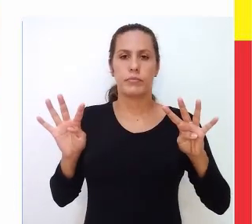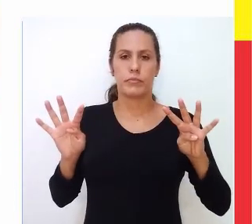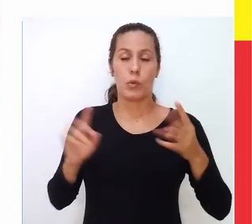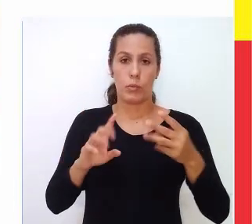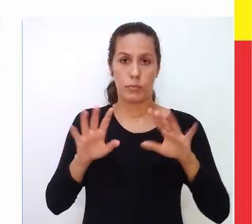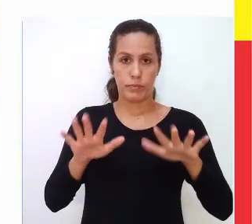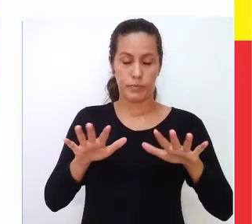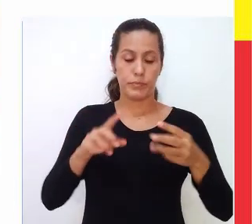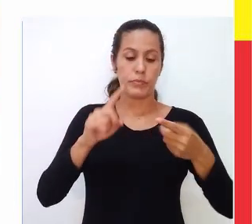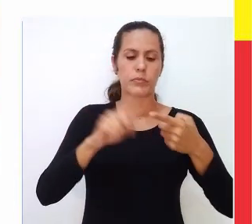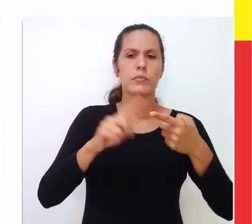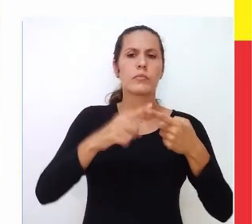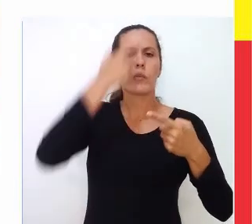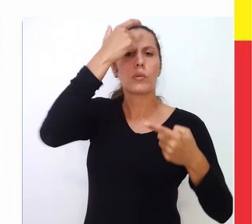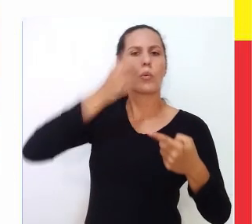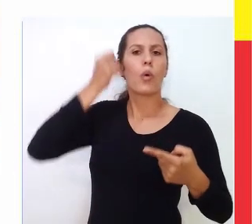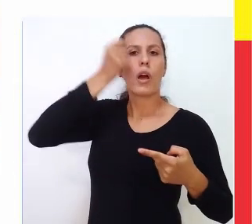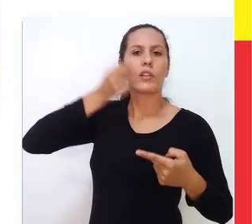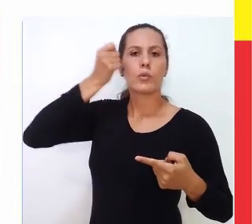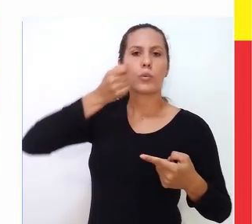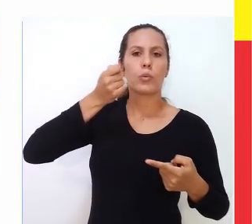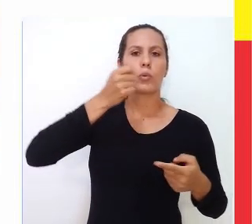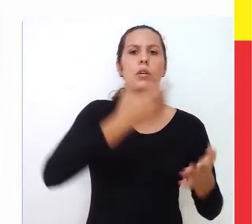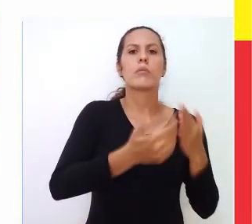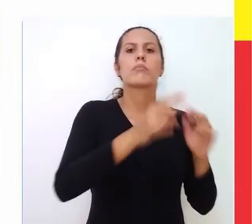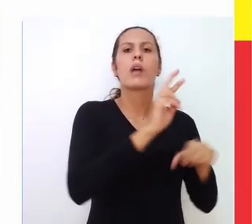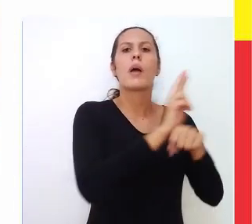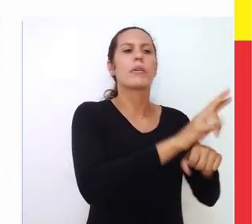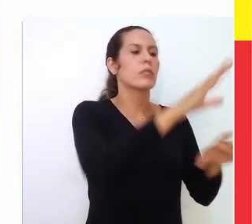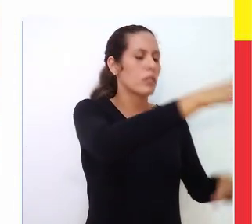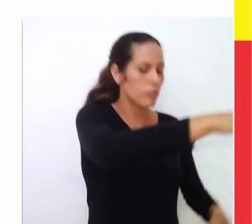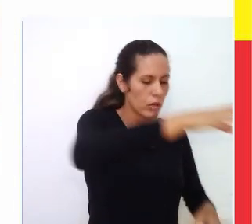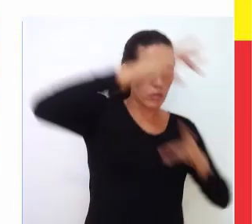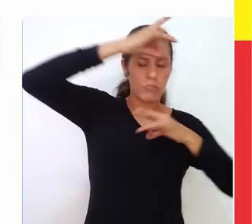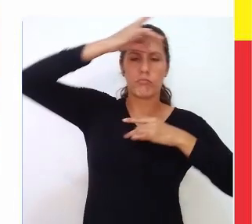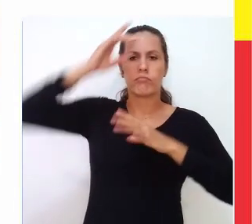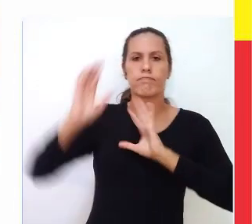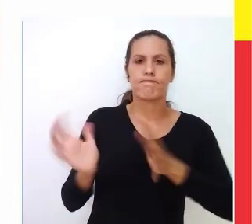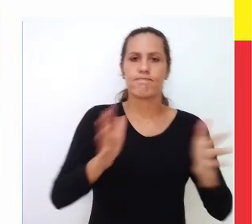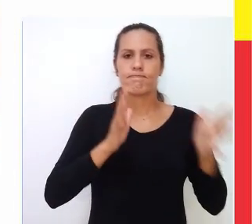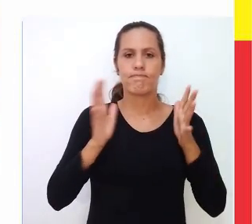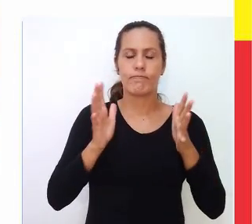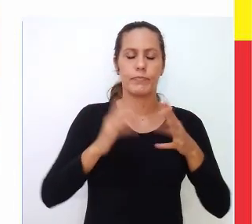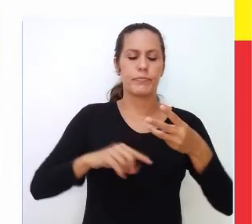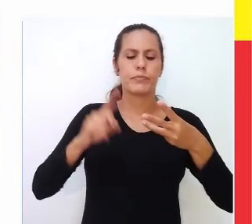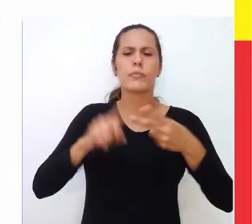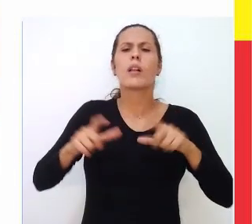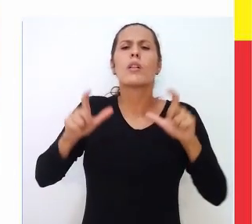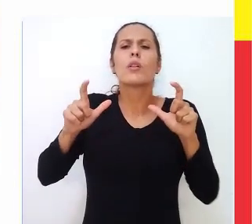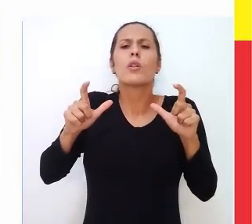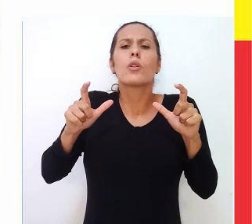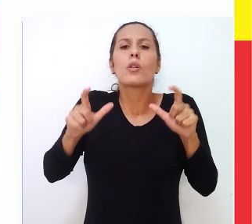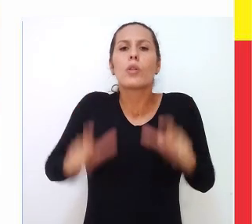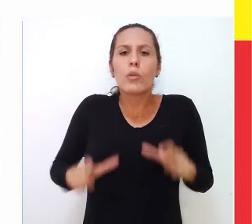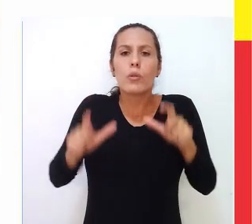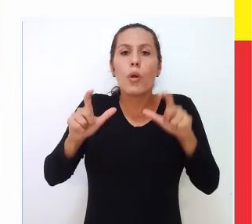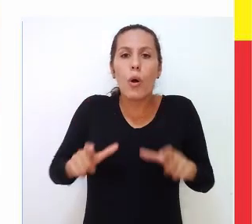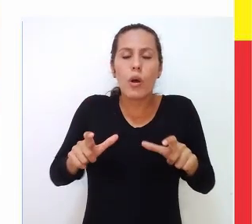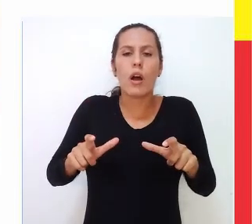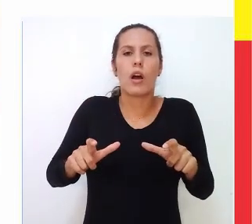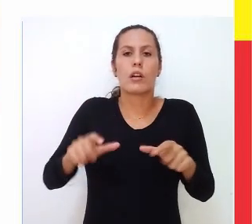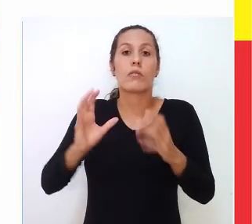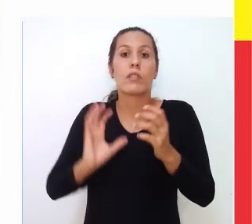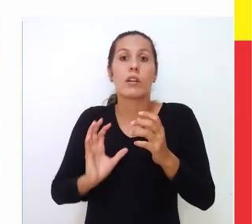Então, o ator é quem interpreta os personagens. O espaço é o lugar onde